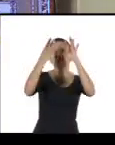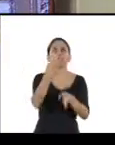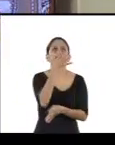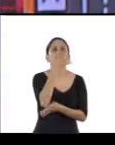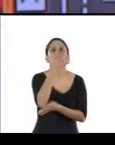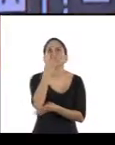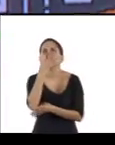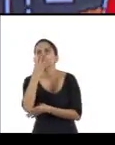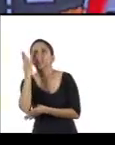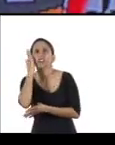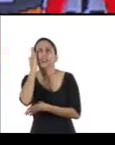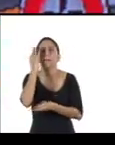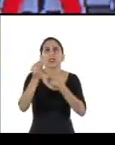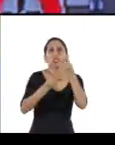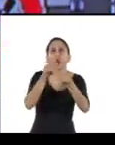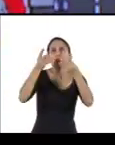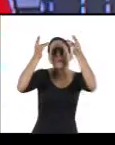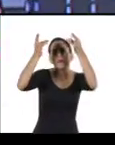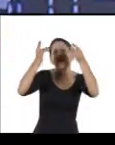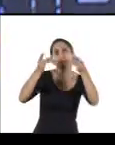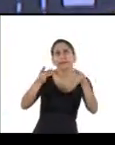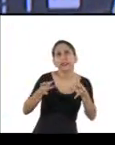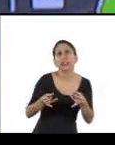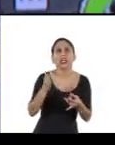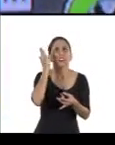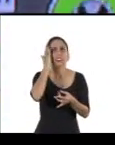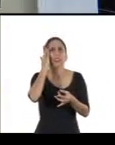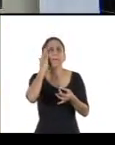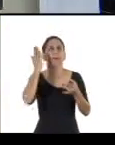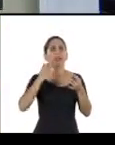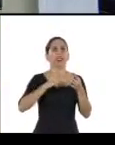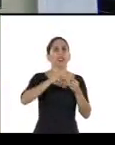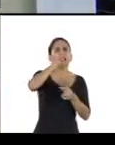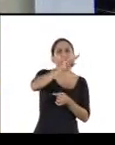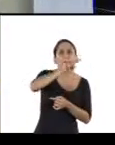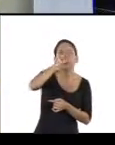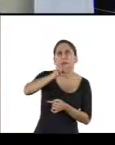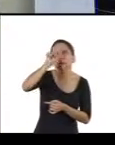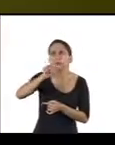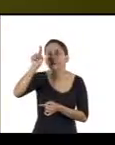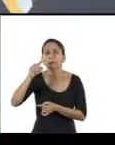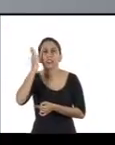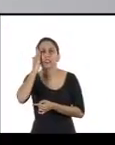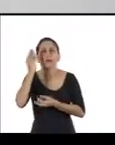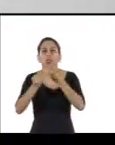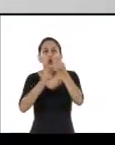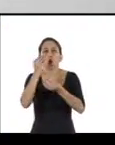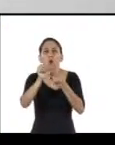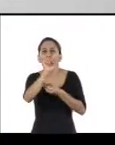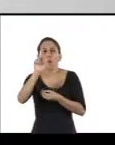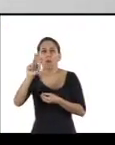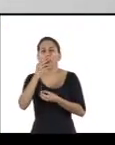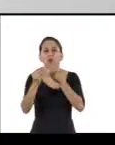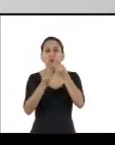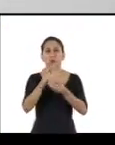detalhes técnicos sobre o ambiente para garantir que os níveis de oxigênio estejam sempre adequados.